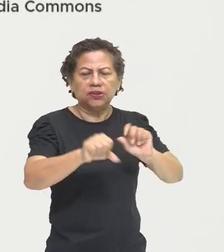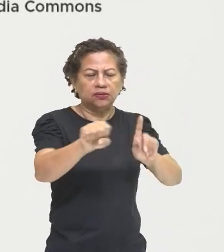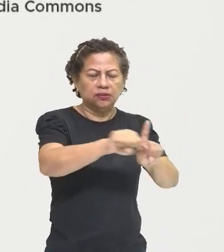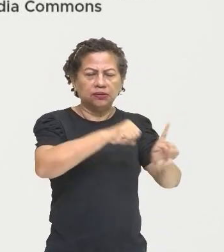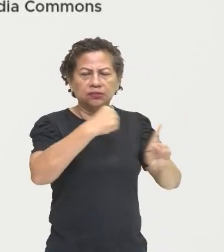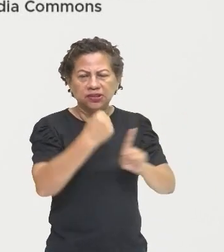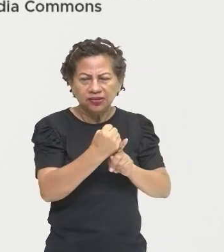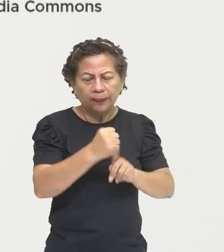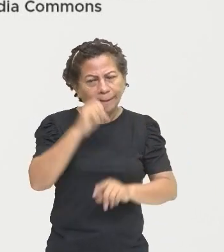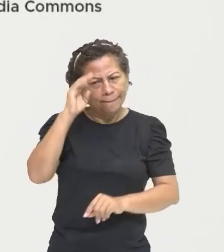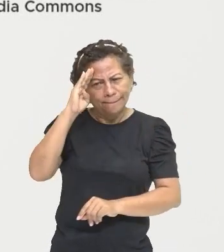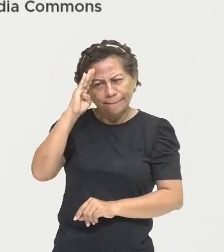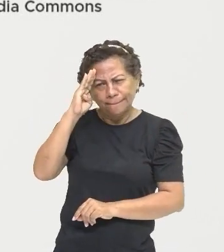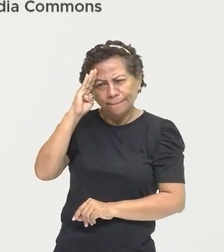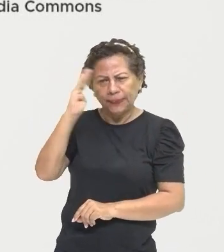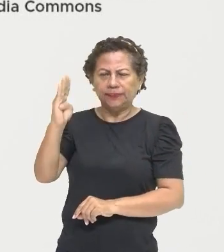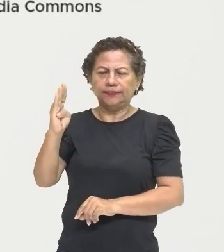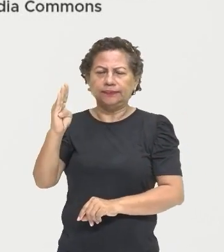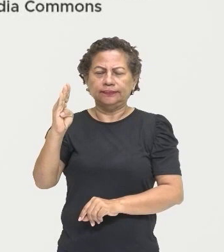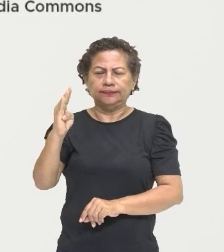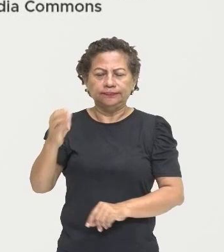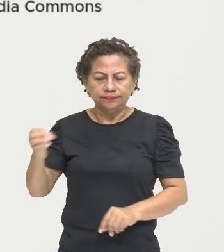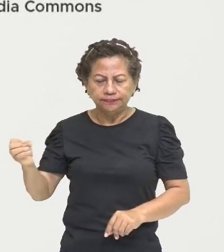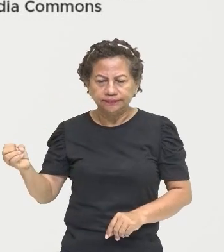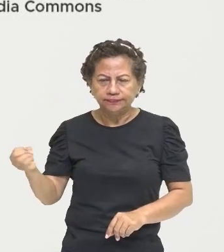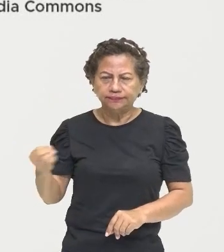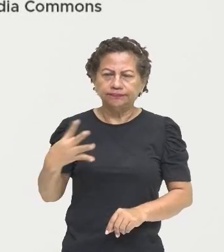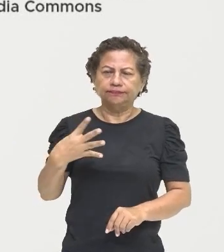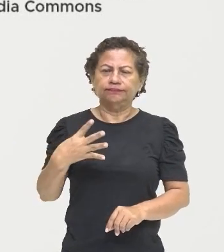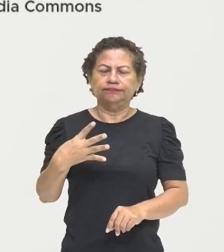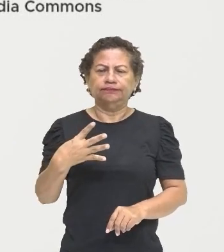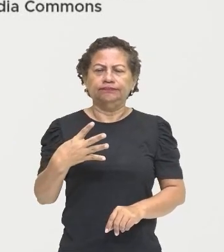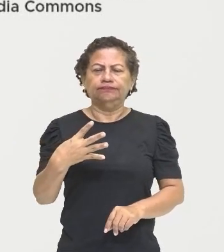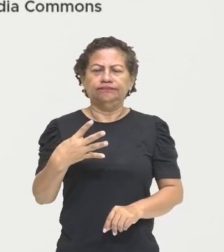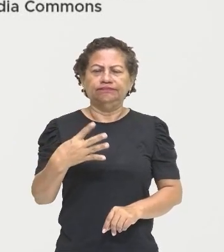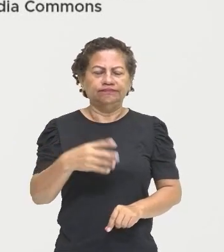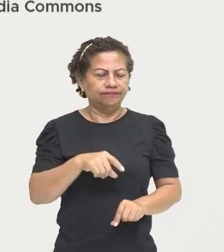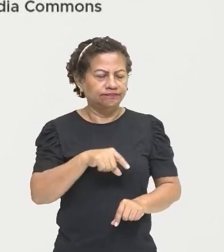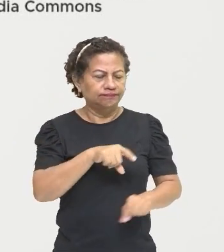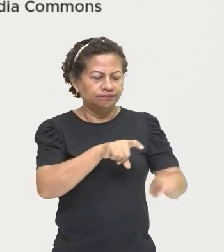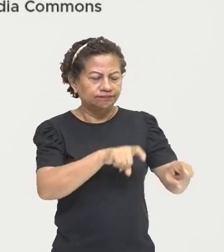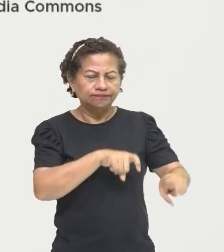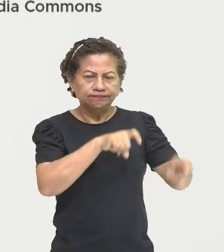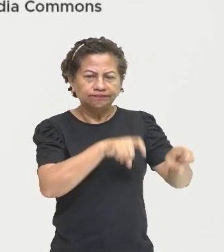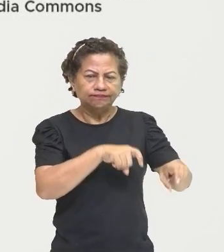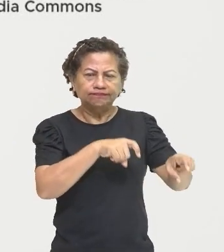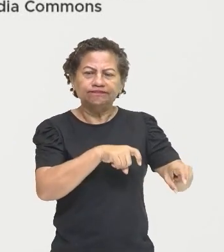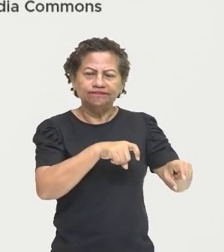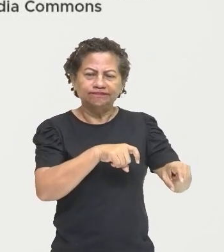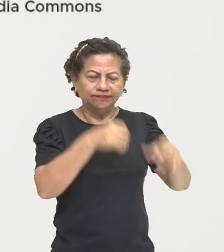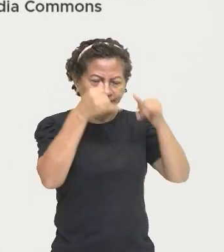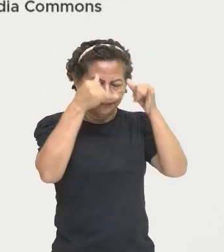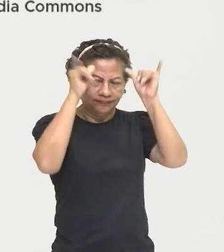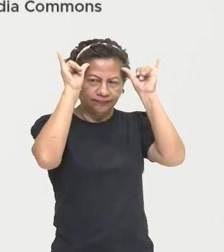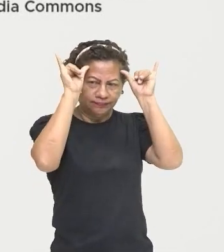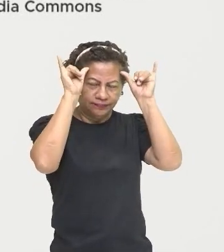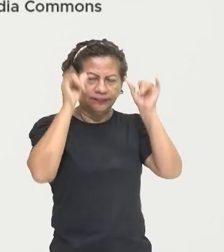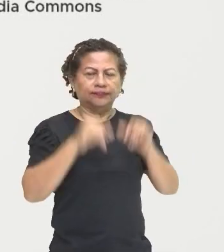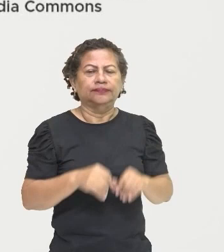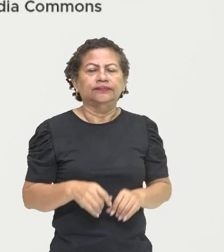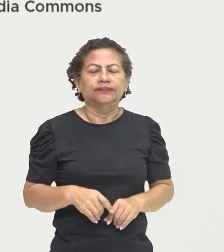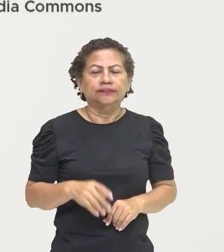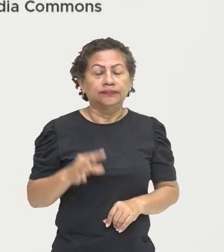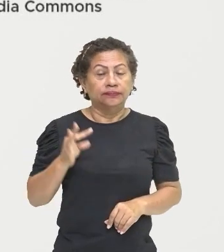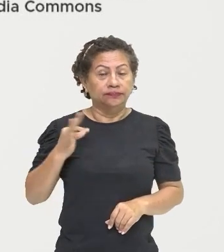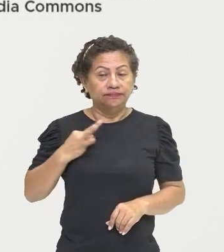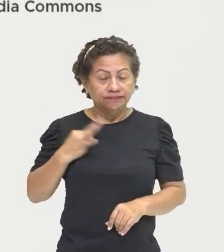principalmente vivenciadas com a modernização da atividade de agricultura e pecuária, que teve a inserção de novas técnicas,